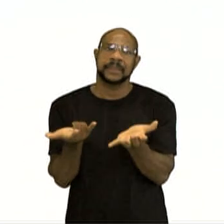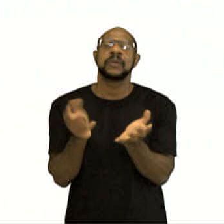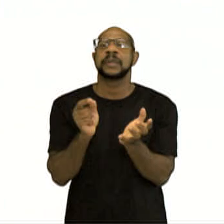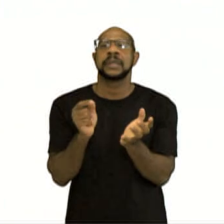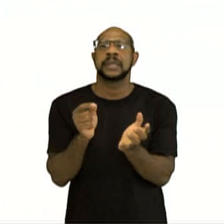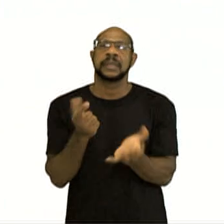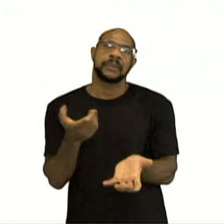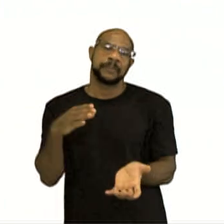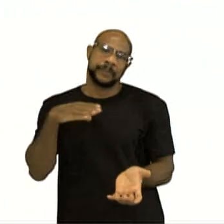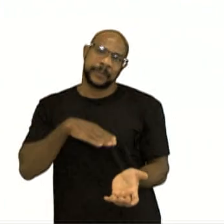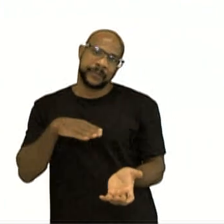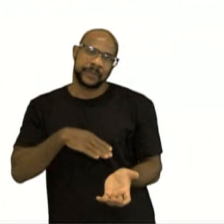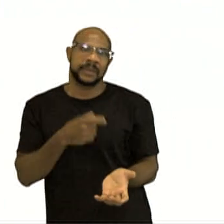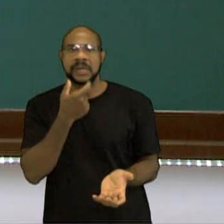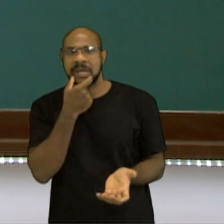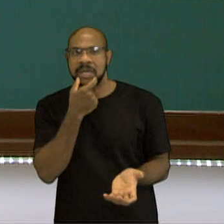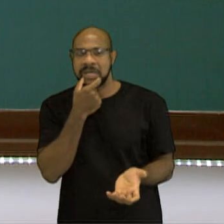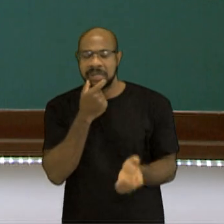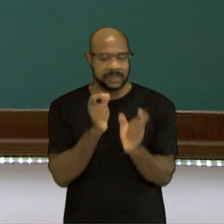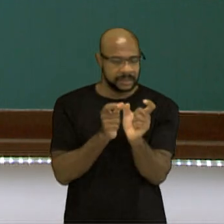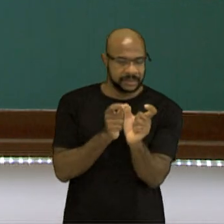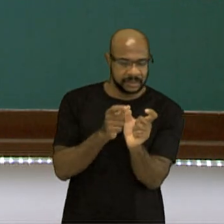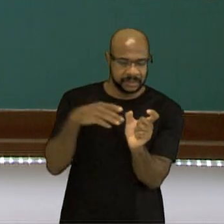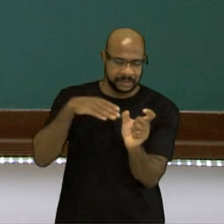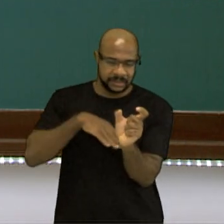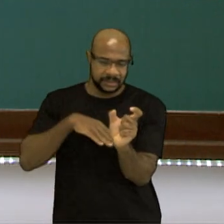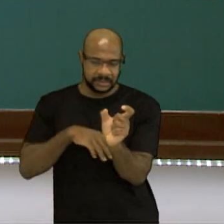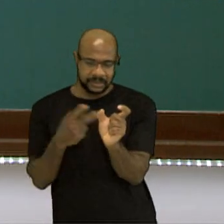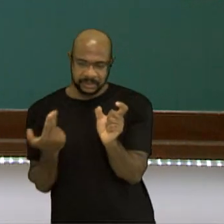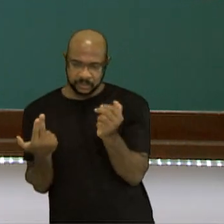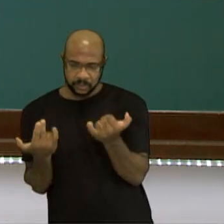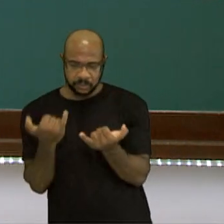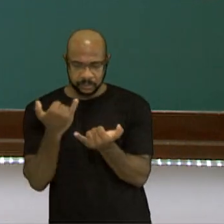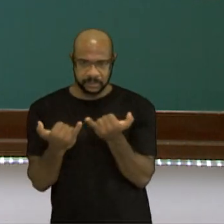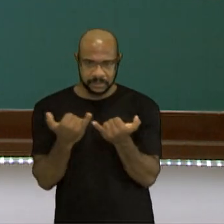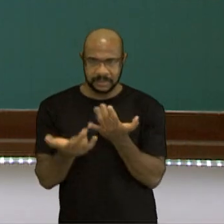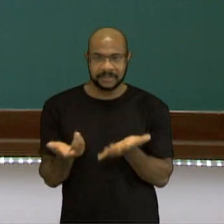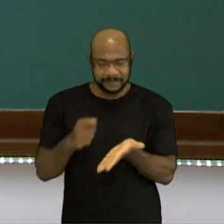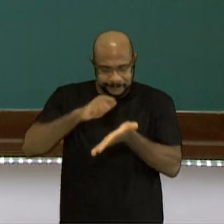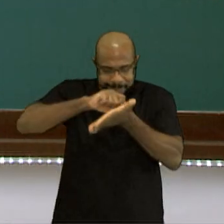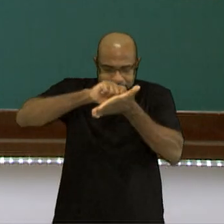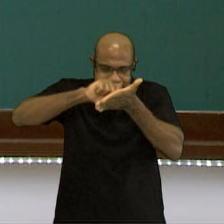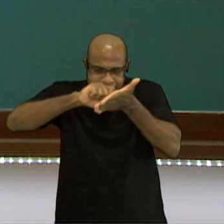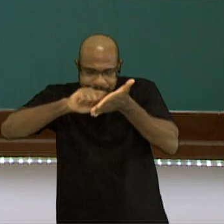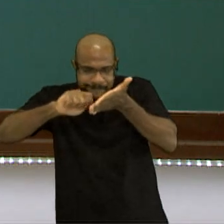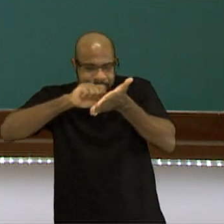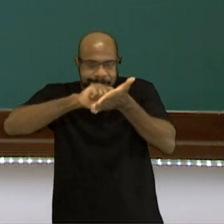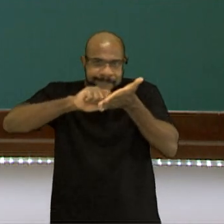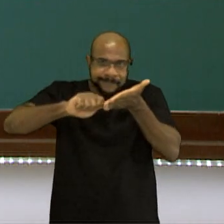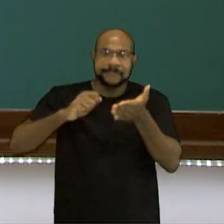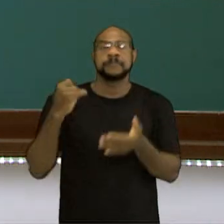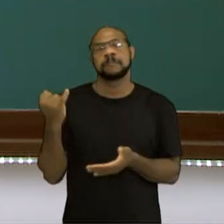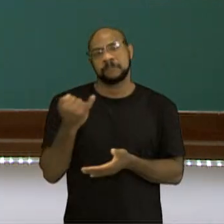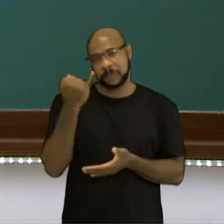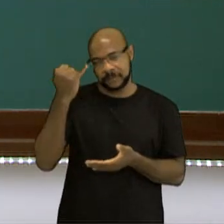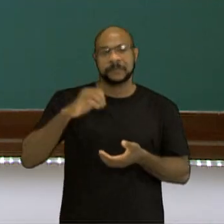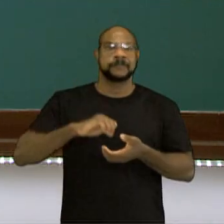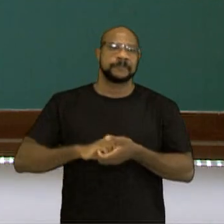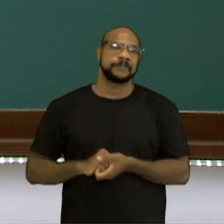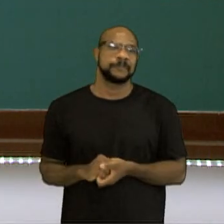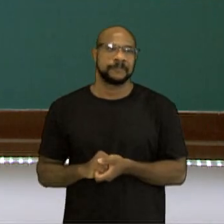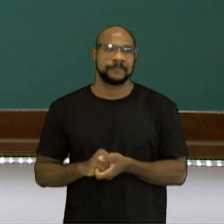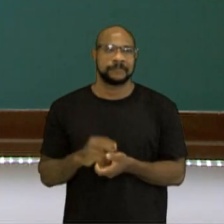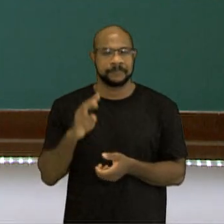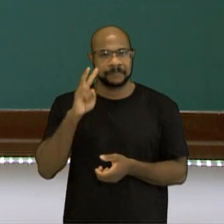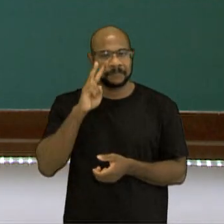né? Ou as que você já conhece. Pega uma canetinha marca-texto, se você puder sublinhar o texto, sublinhe, você vai